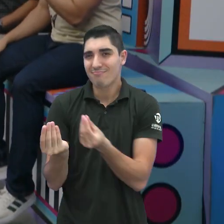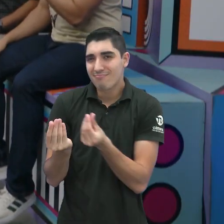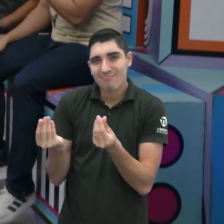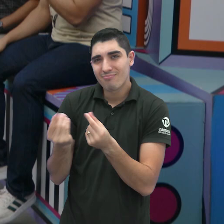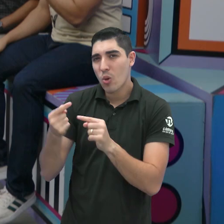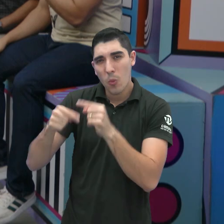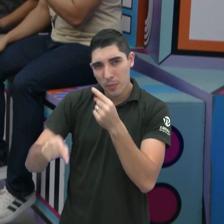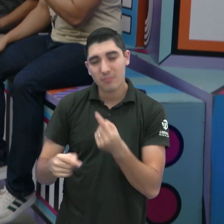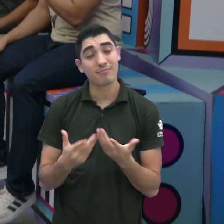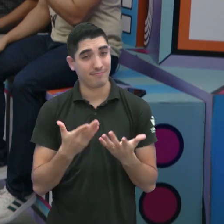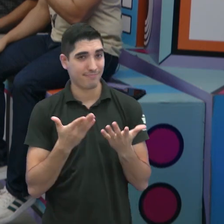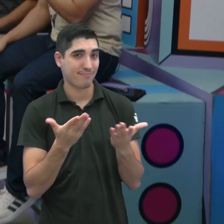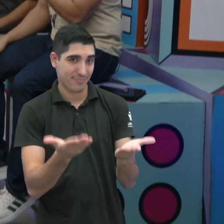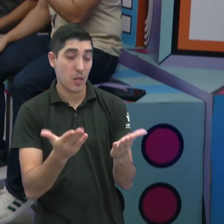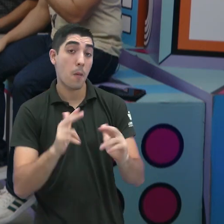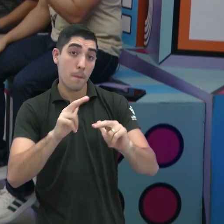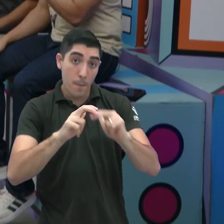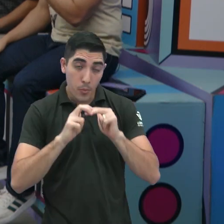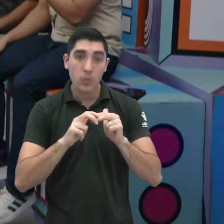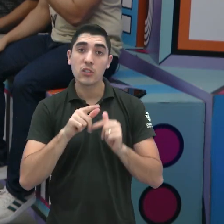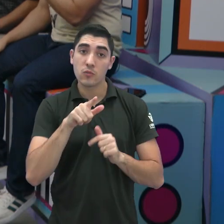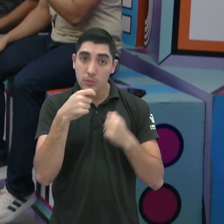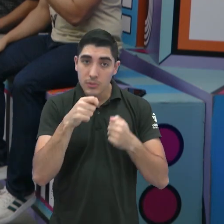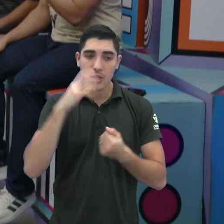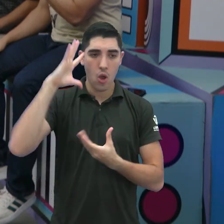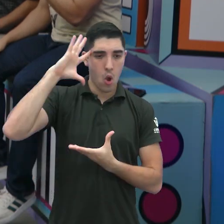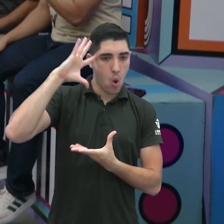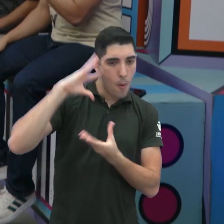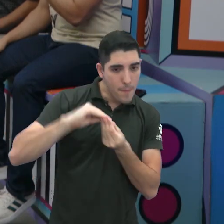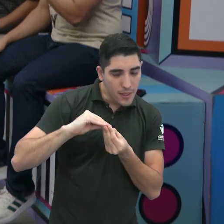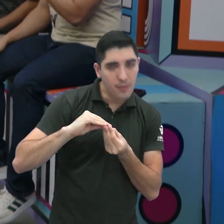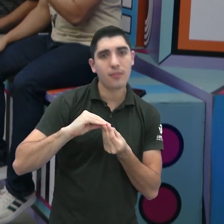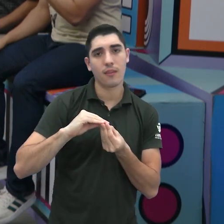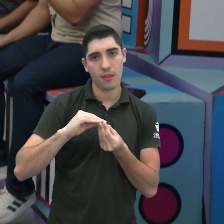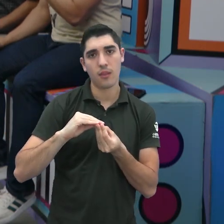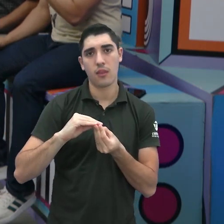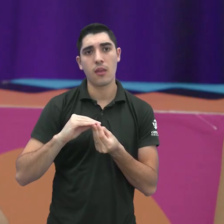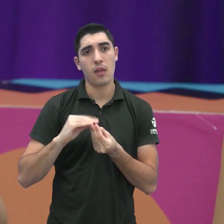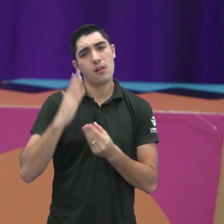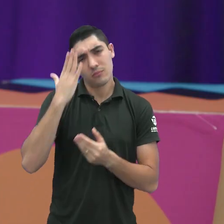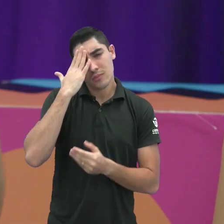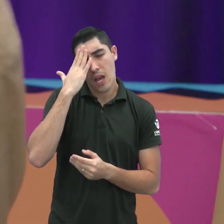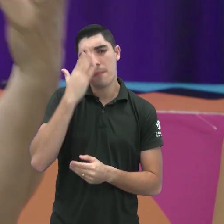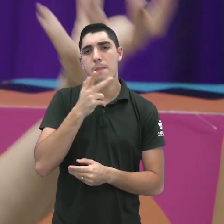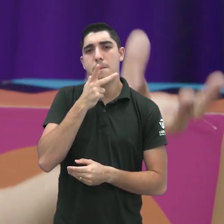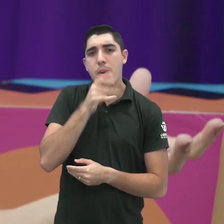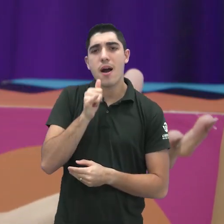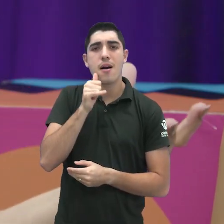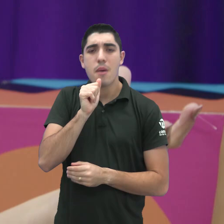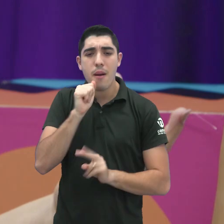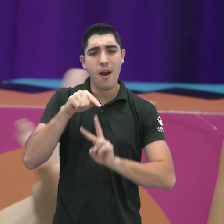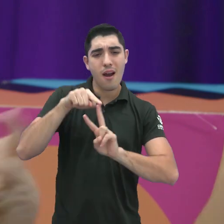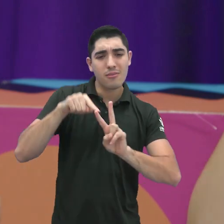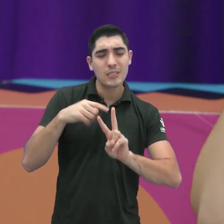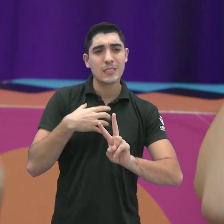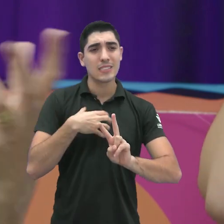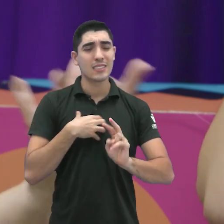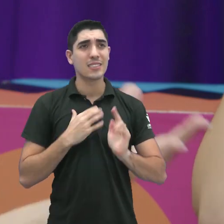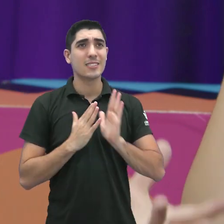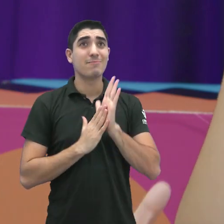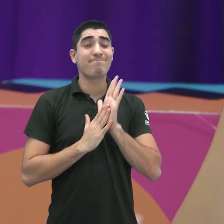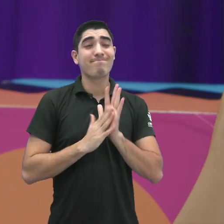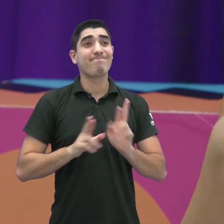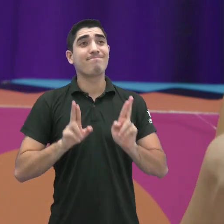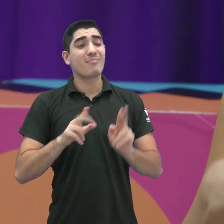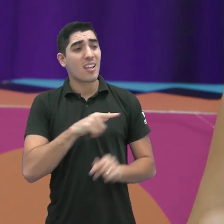na Então, vida das assim, pessoas. mesmo entendendo toda a expectativa, todo o desejo, né? O melhor desejo